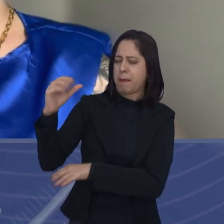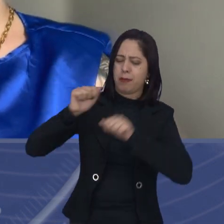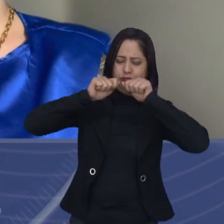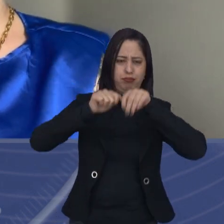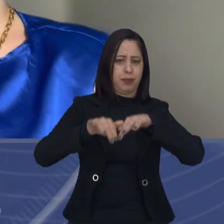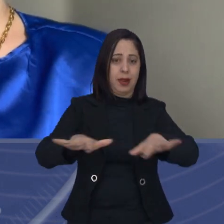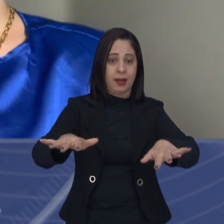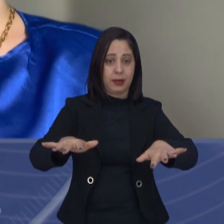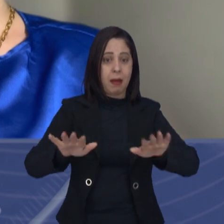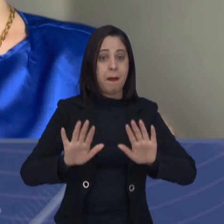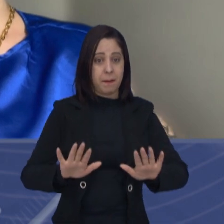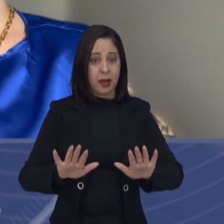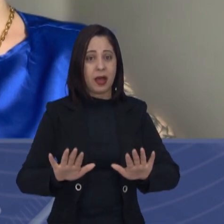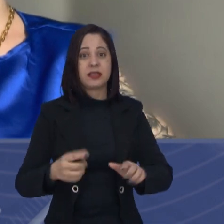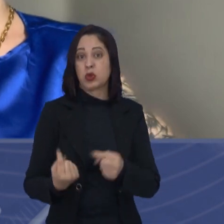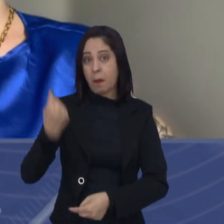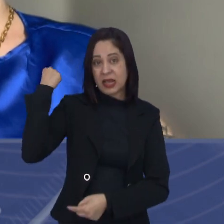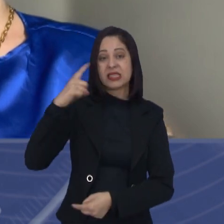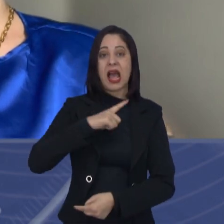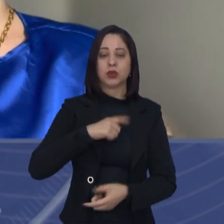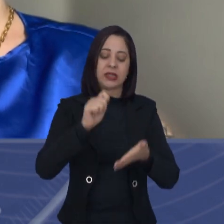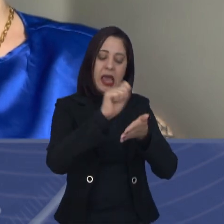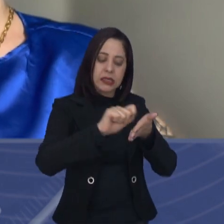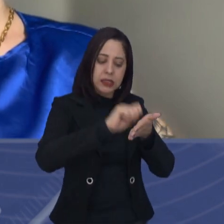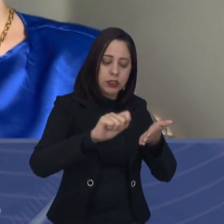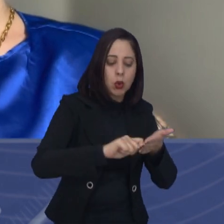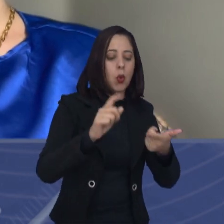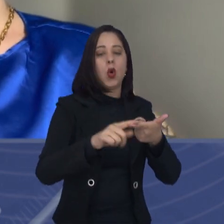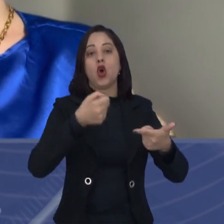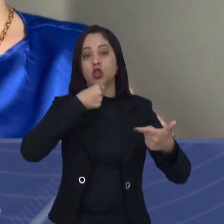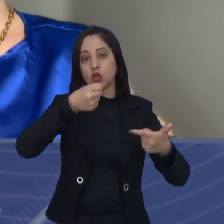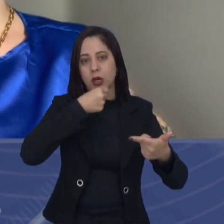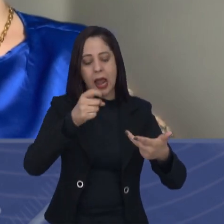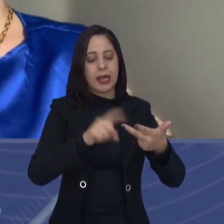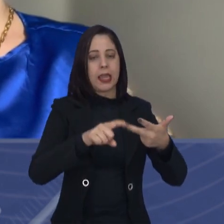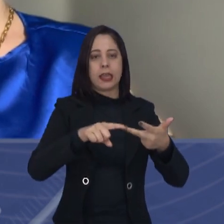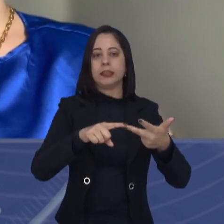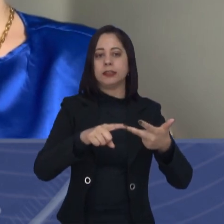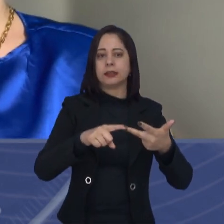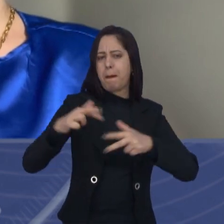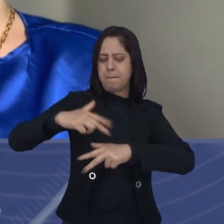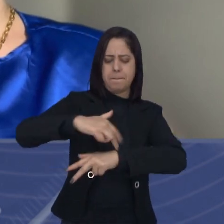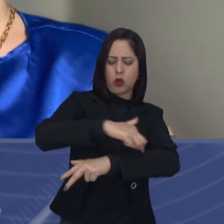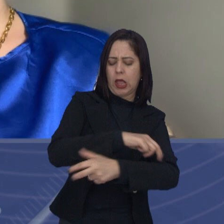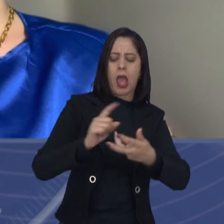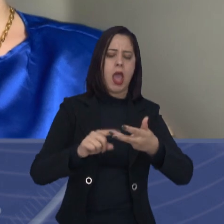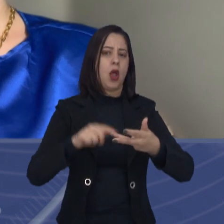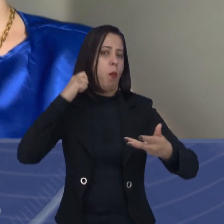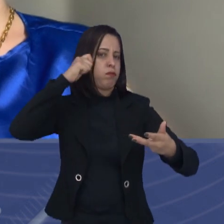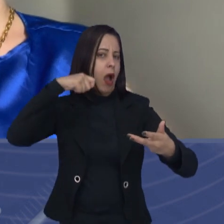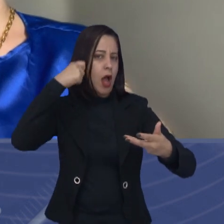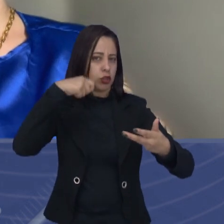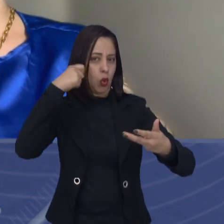hoje. Mas aí a gente pode falar escritores, jornalistas, né, intelectuais, modelos, atores, eram